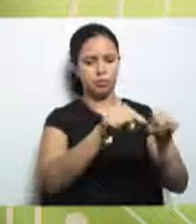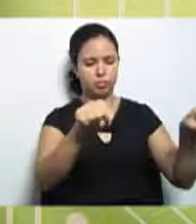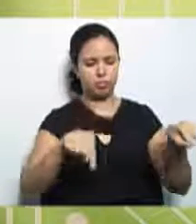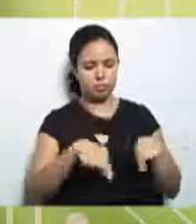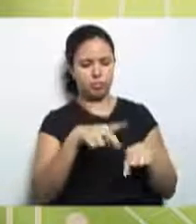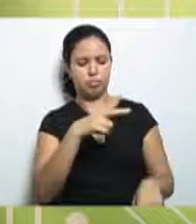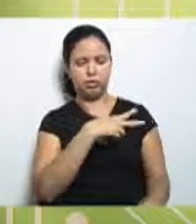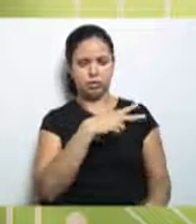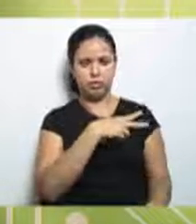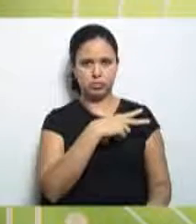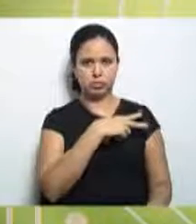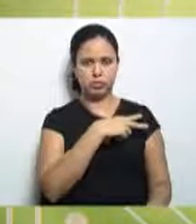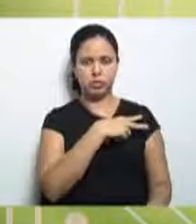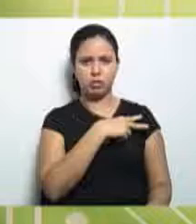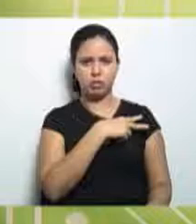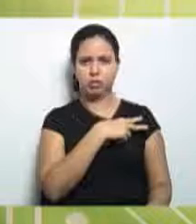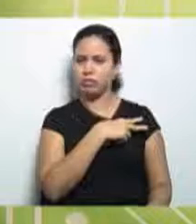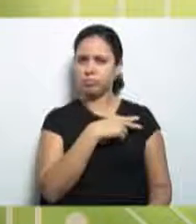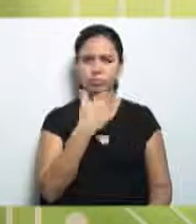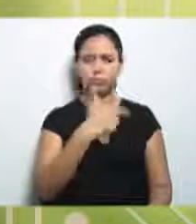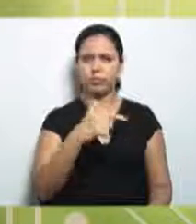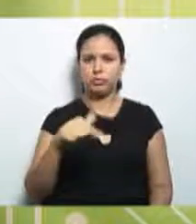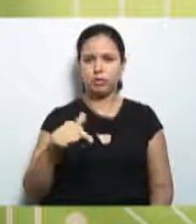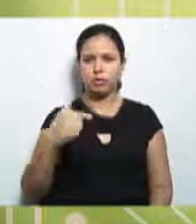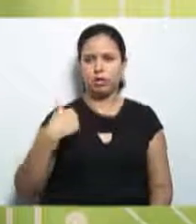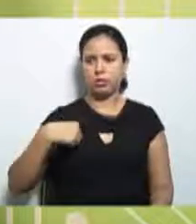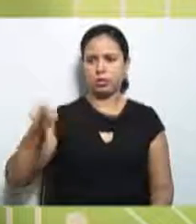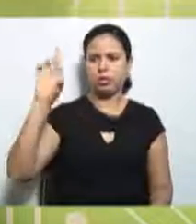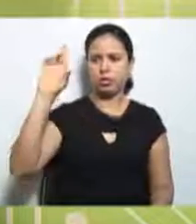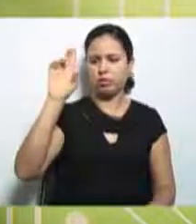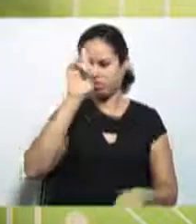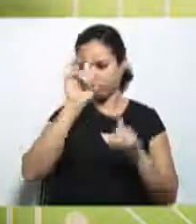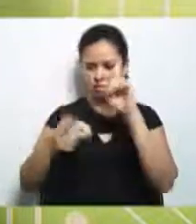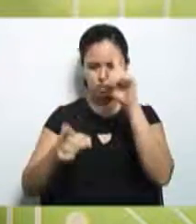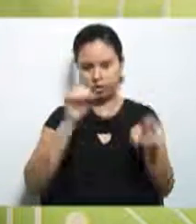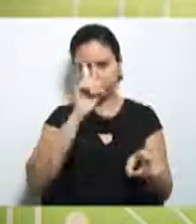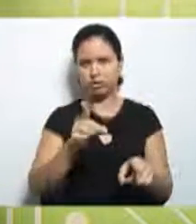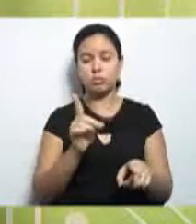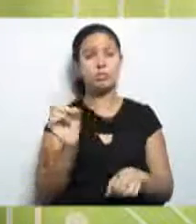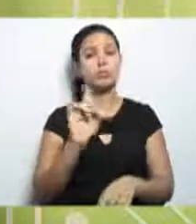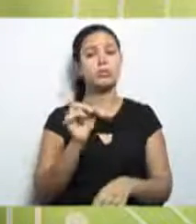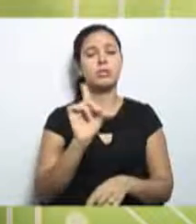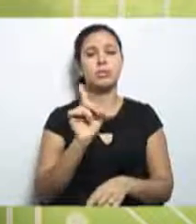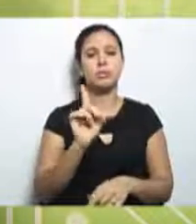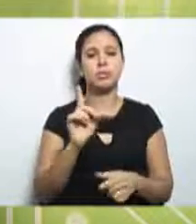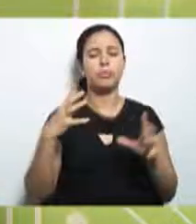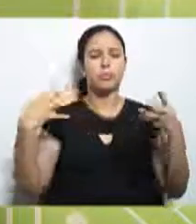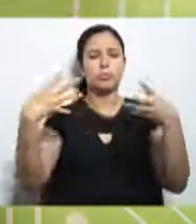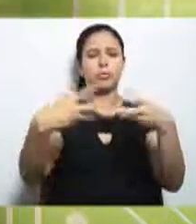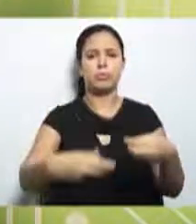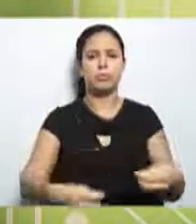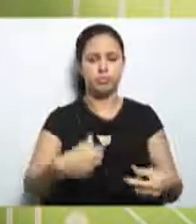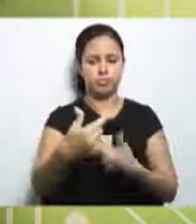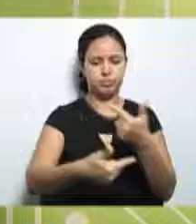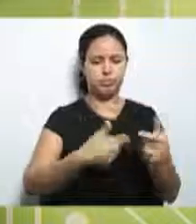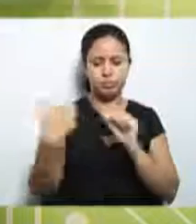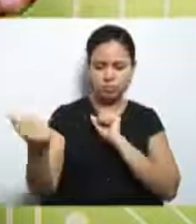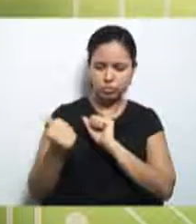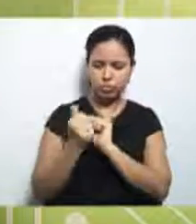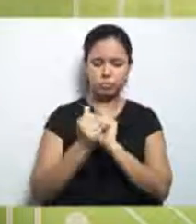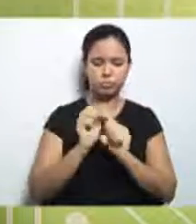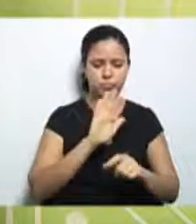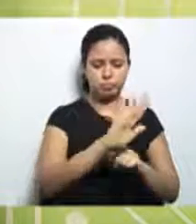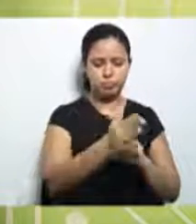não existia alguém que trabalhava para mim. Então, eu e o professor Wesley, eu trabalhava junto com ele. Ele